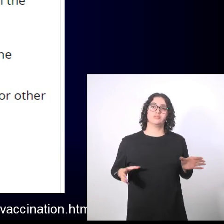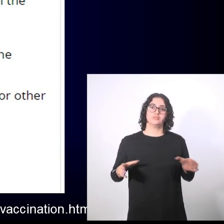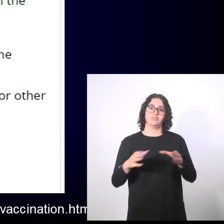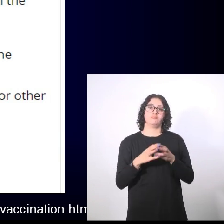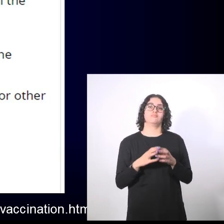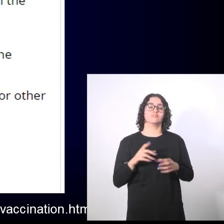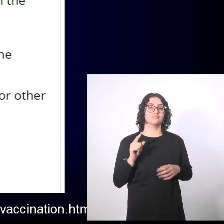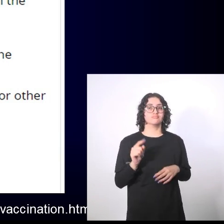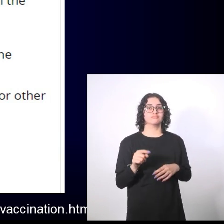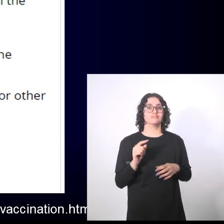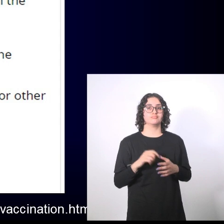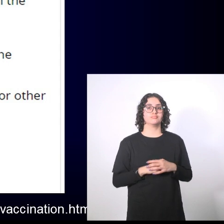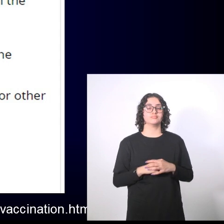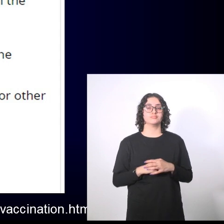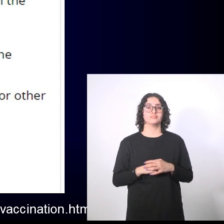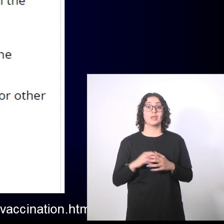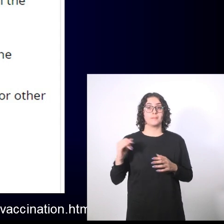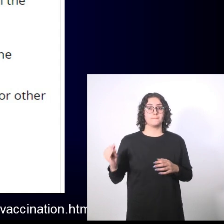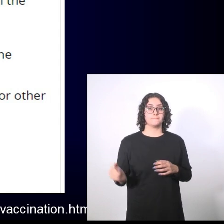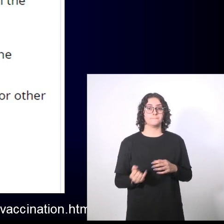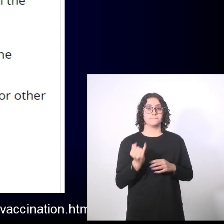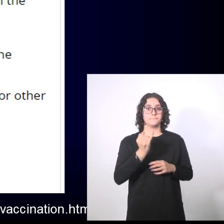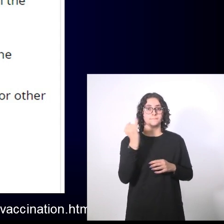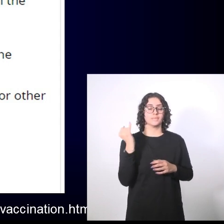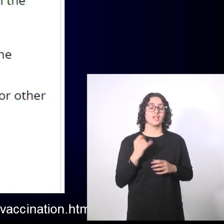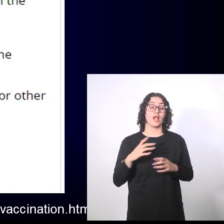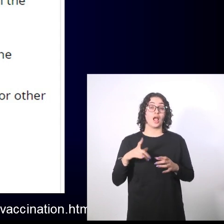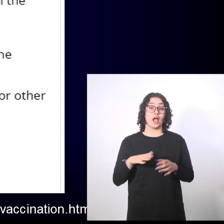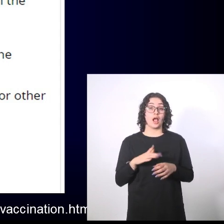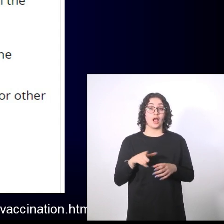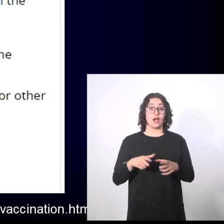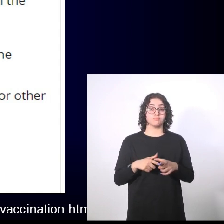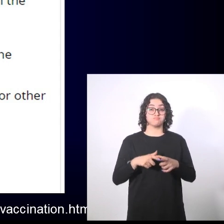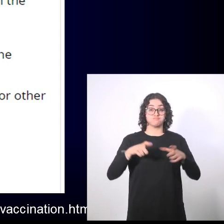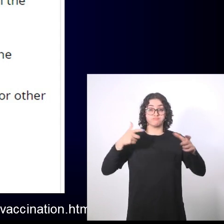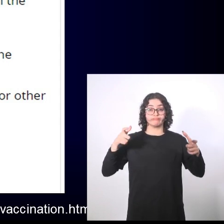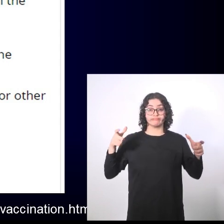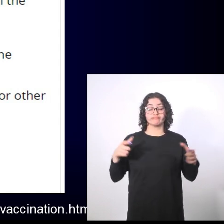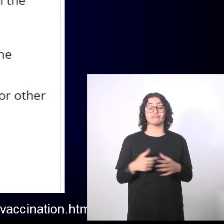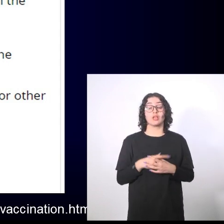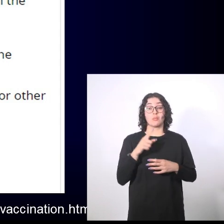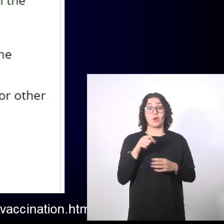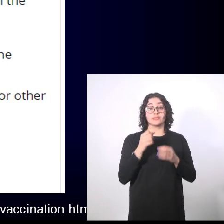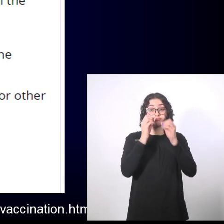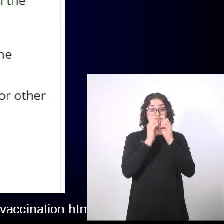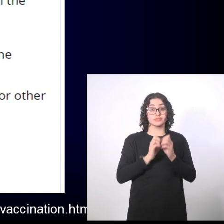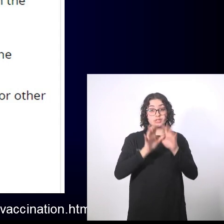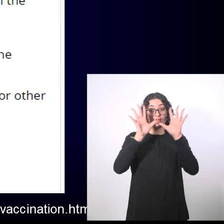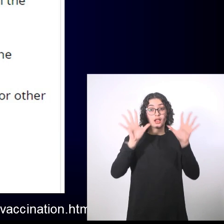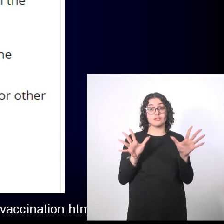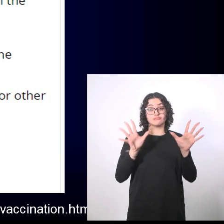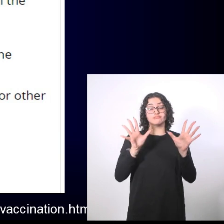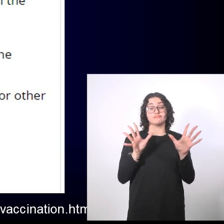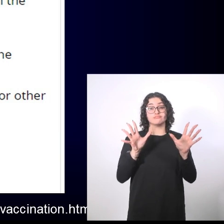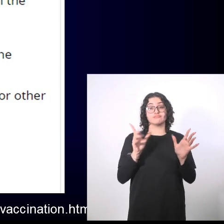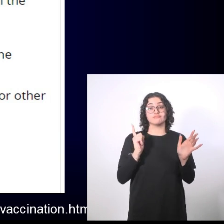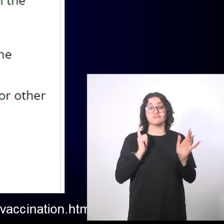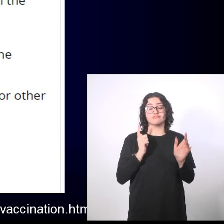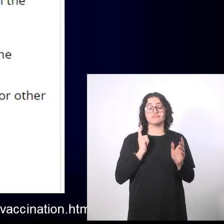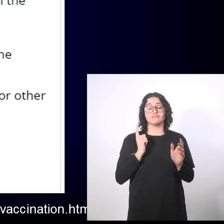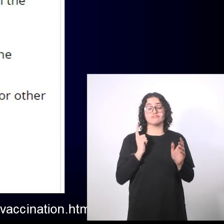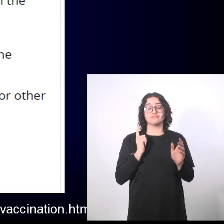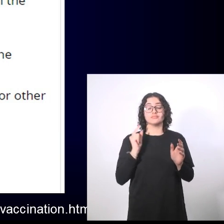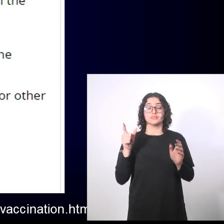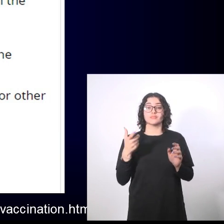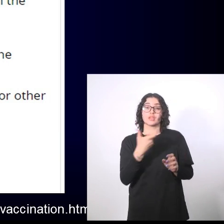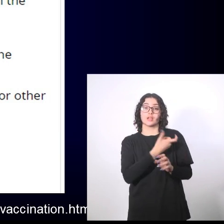uma incidência, vamos dizer, importante, uma incidência alta, né? Isso tem que ficar muito claro em relação aos aspectos